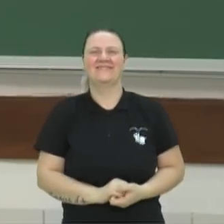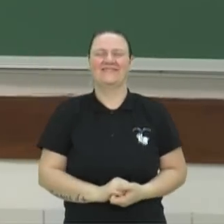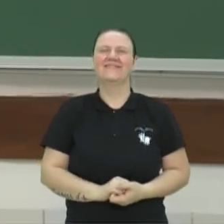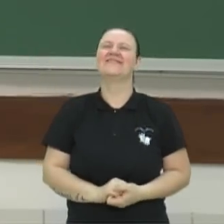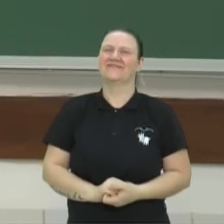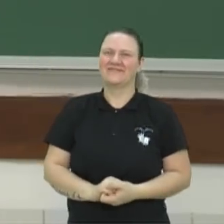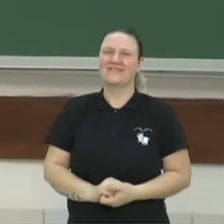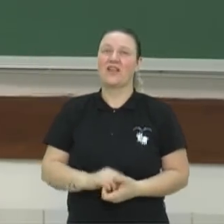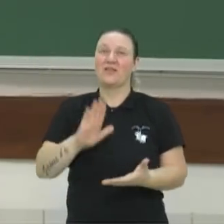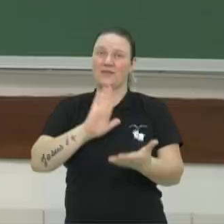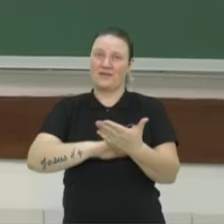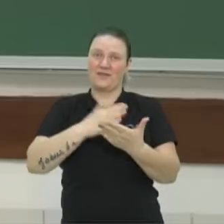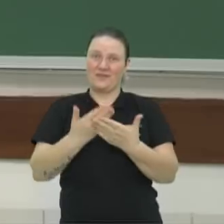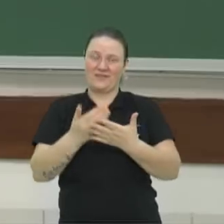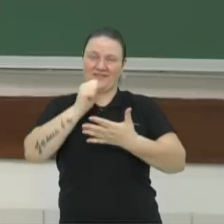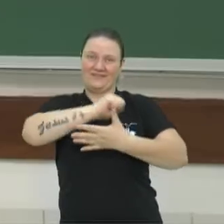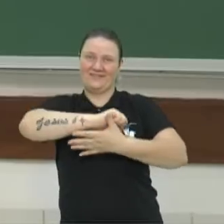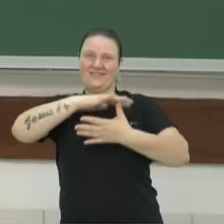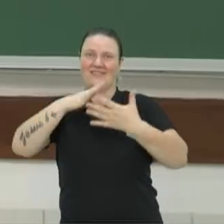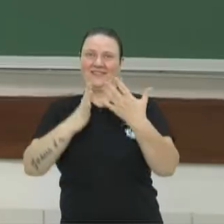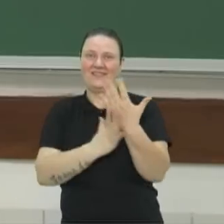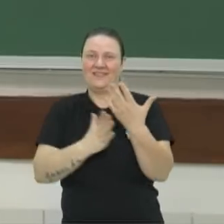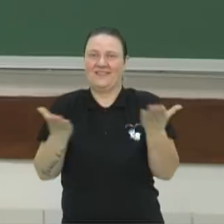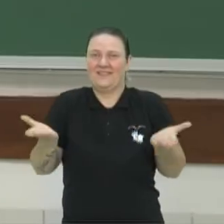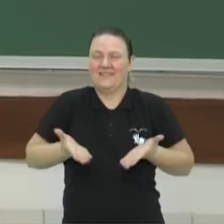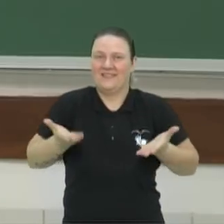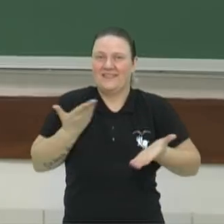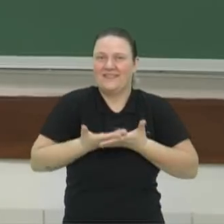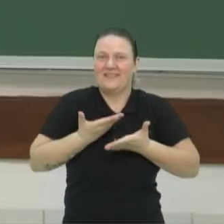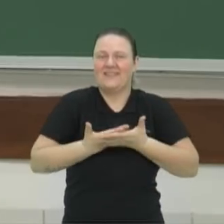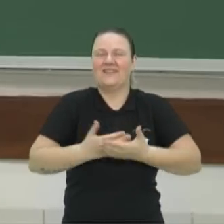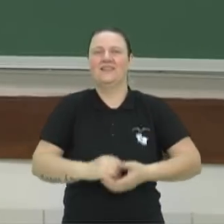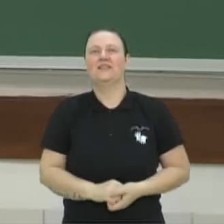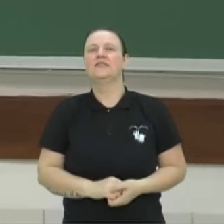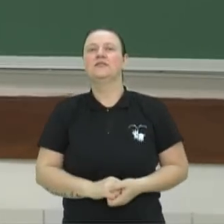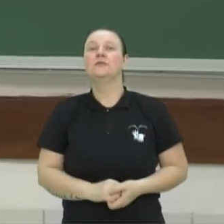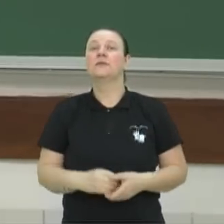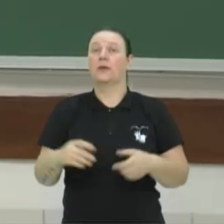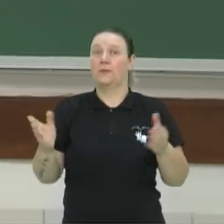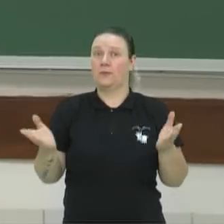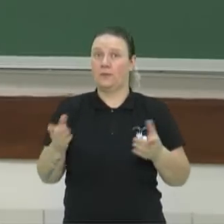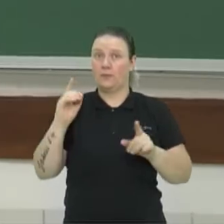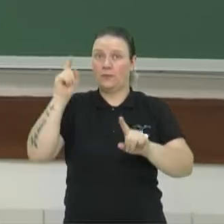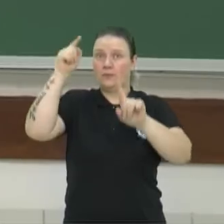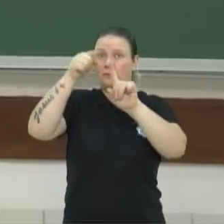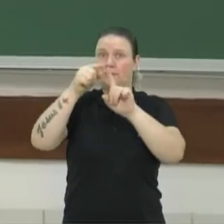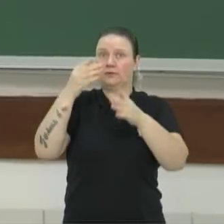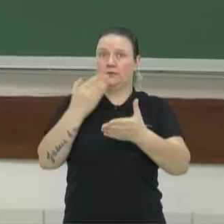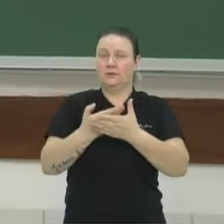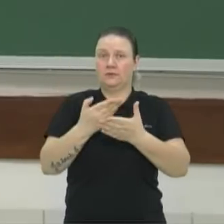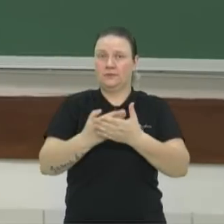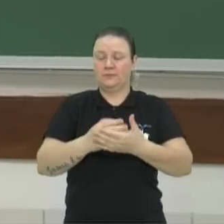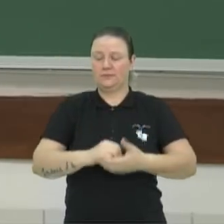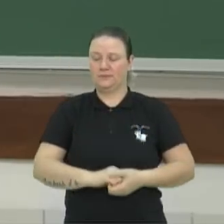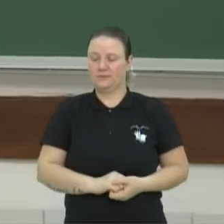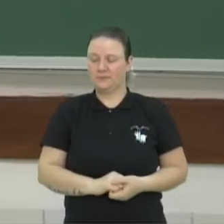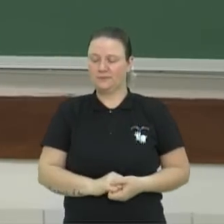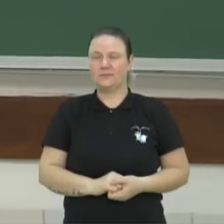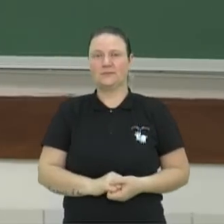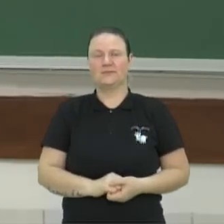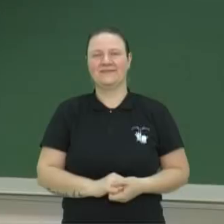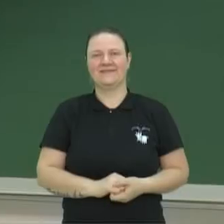fazer então a interpretação de Libras na aula de hoje, E vamos então aos nossos objetivos, vejamos aqui